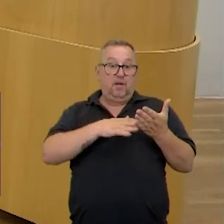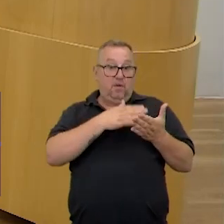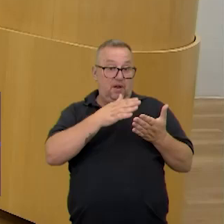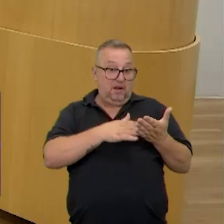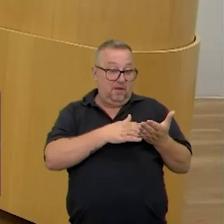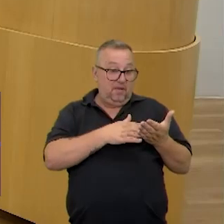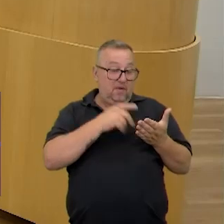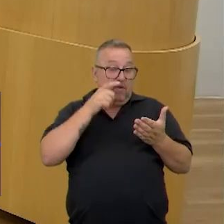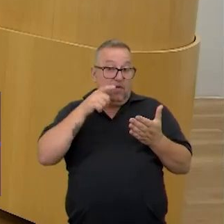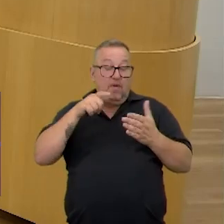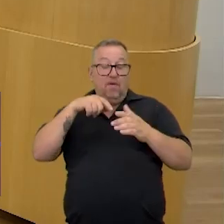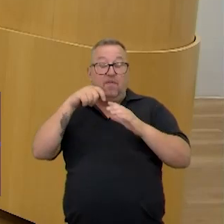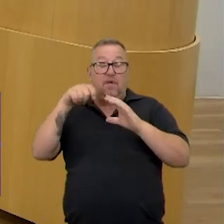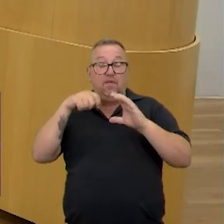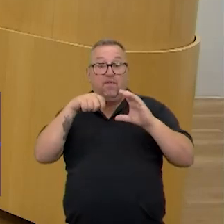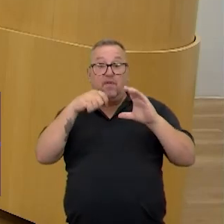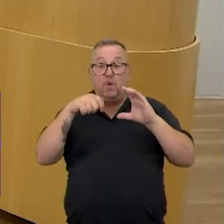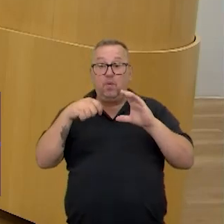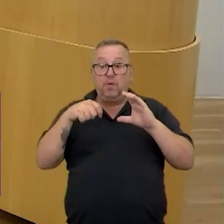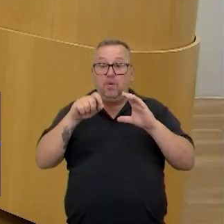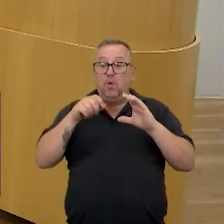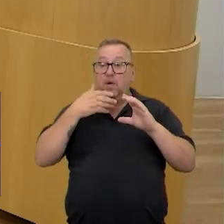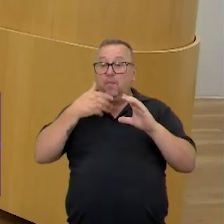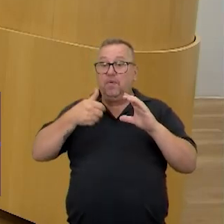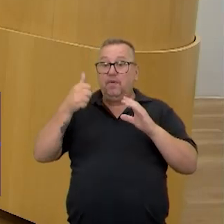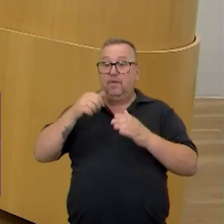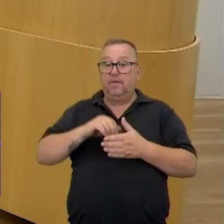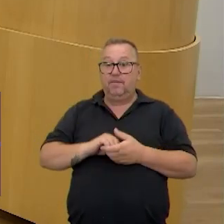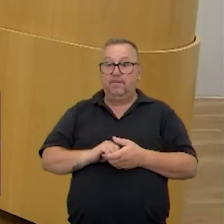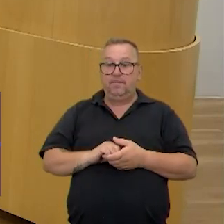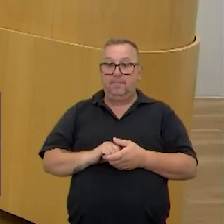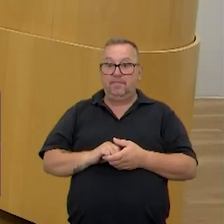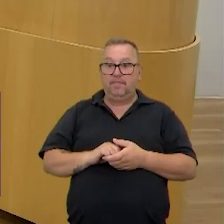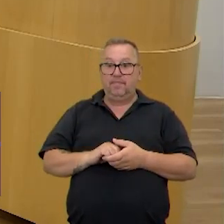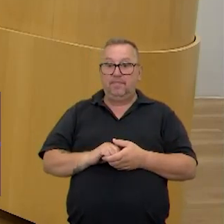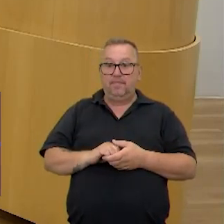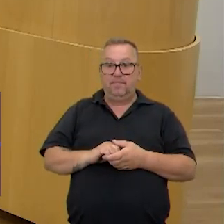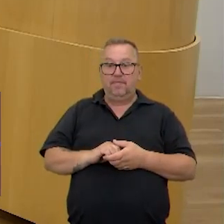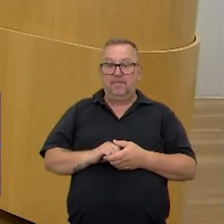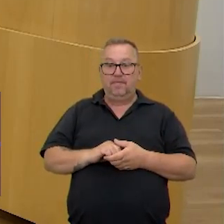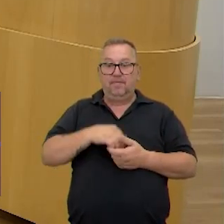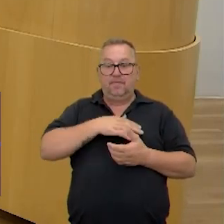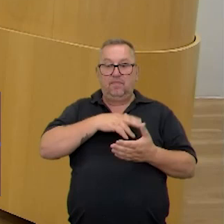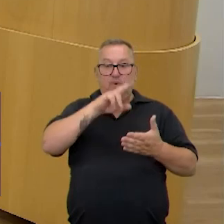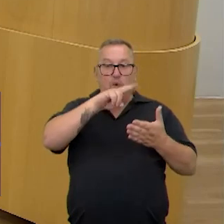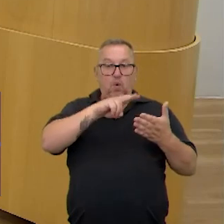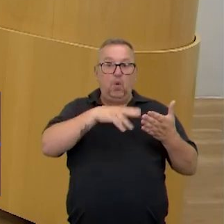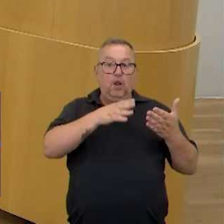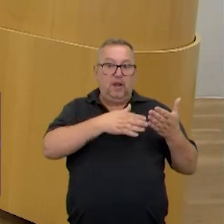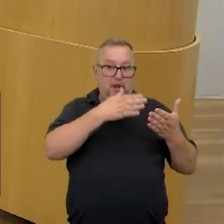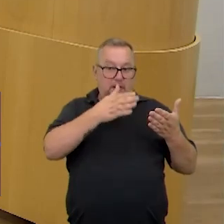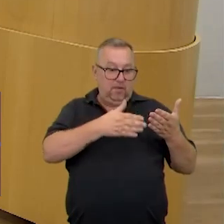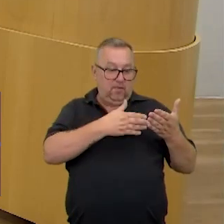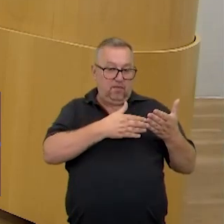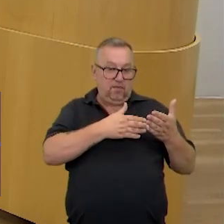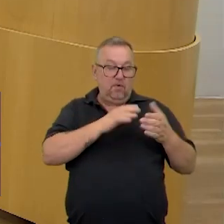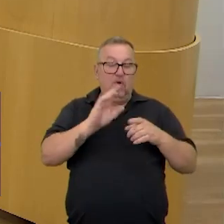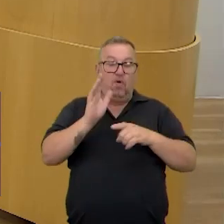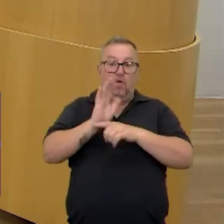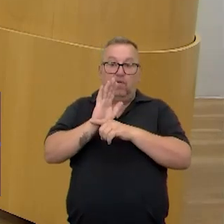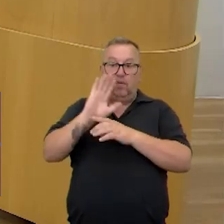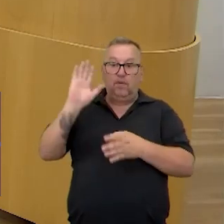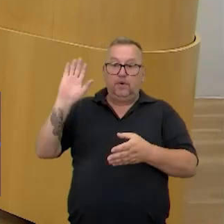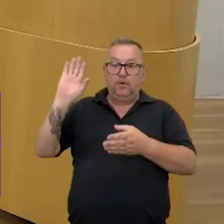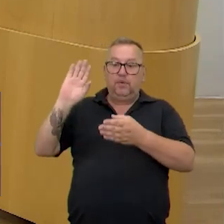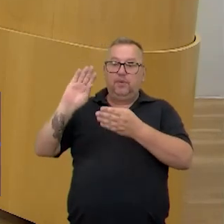filme? O que é melhor? Eu prefiro assistir ou ler o livro. Porque o filme ele é mais resumido, ele